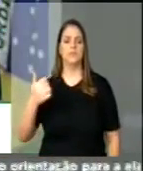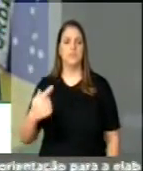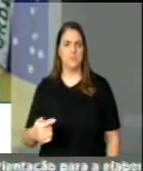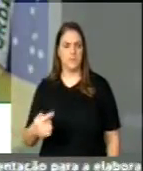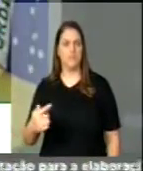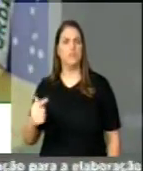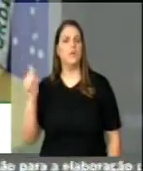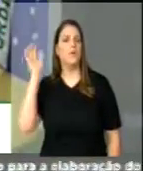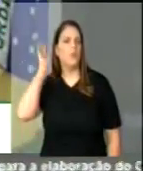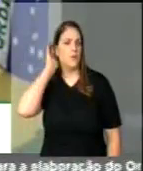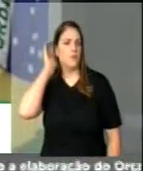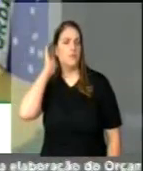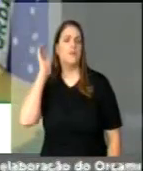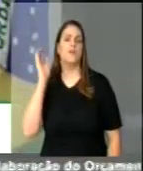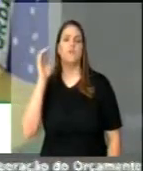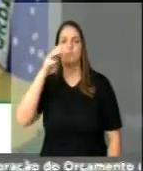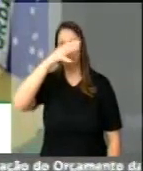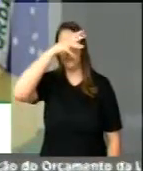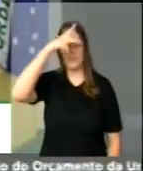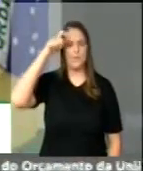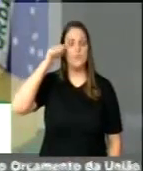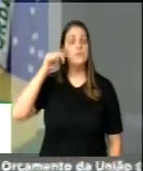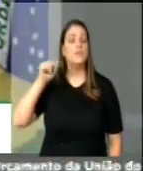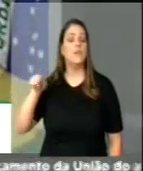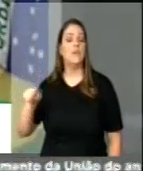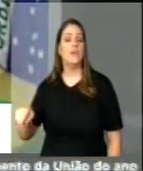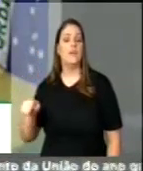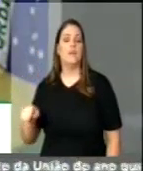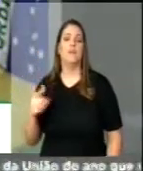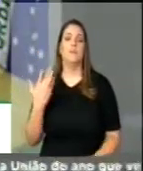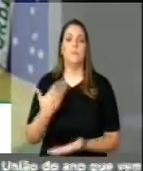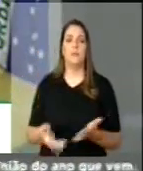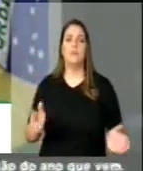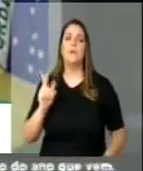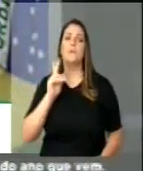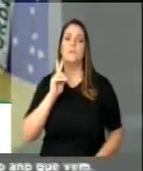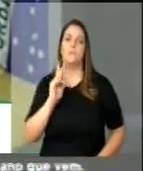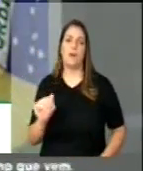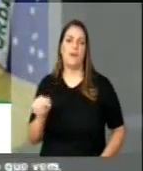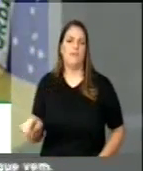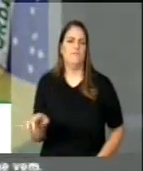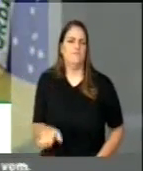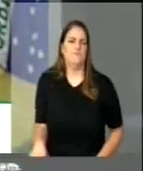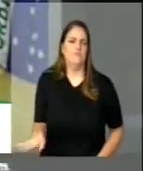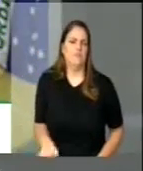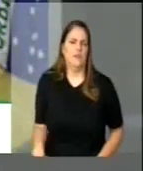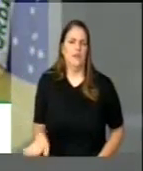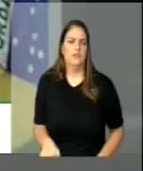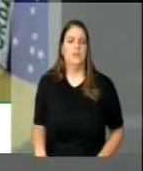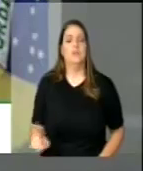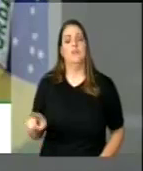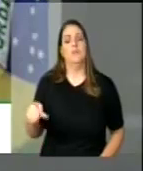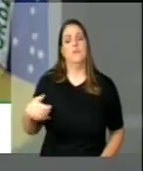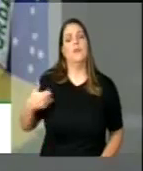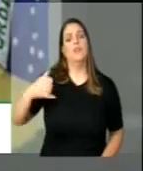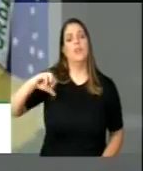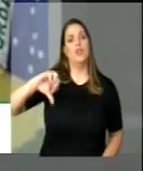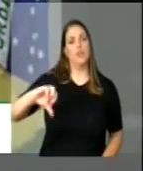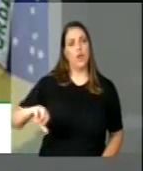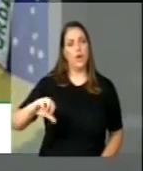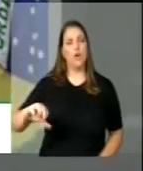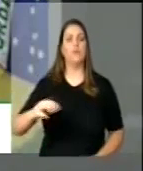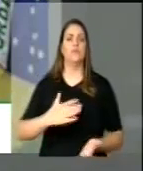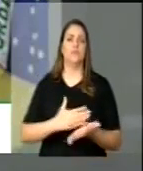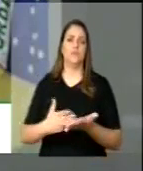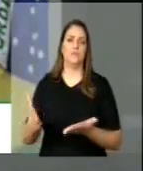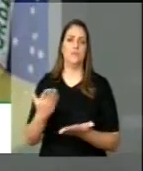Mato Grosso, ele ficou órfão de pai ainda na primeira infância. Aos 9 anos de idade, entrou para um seminário,